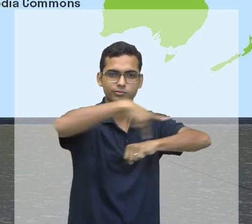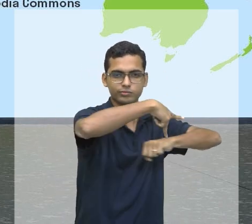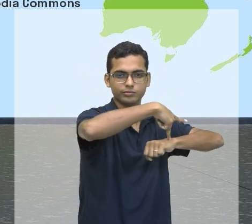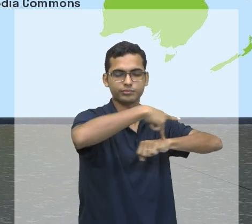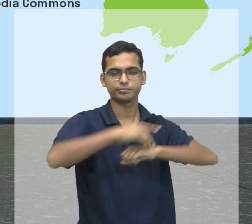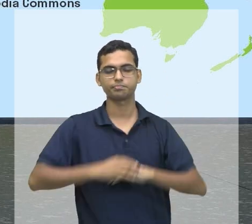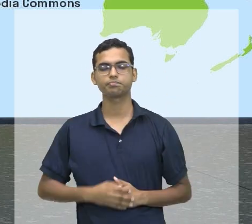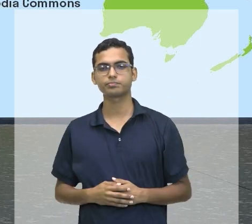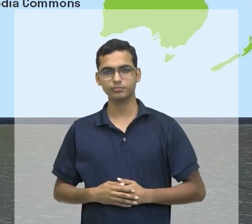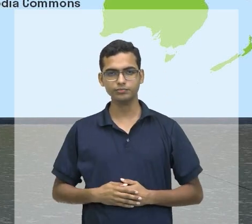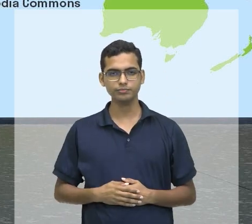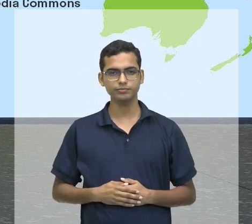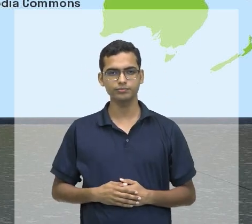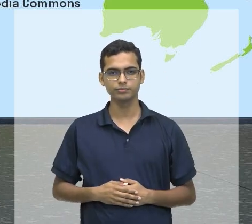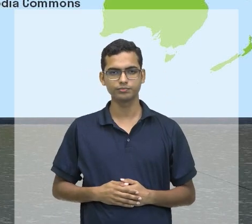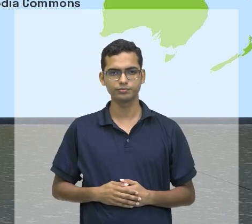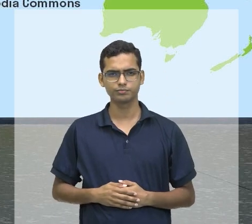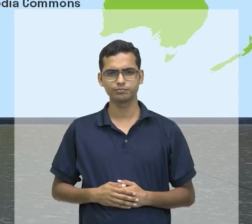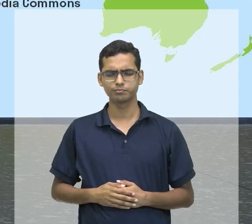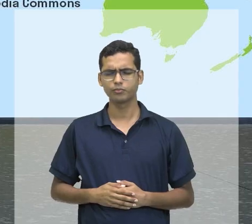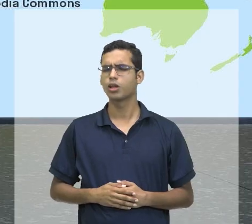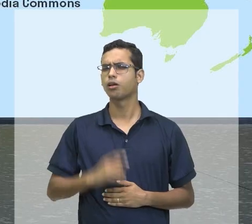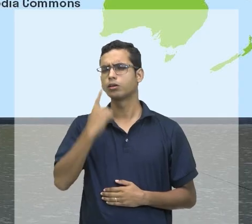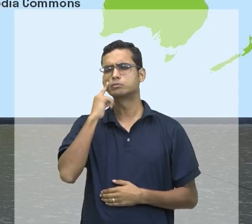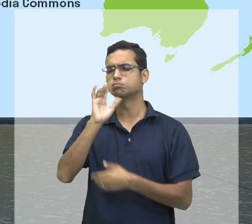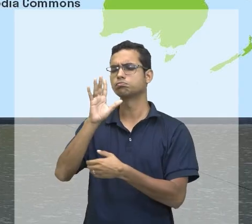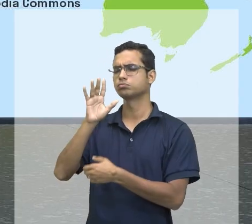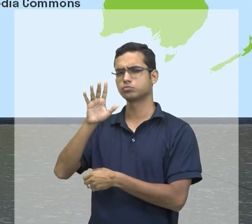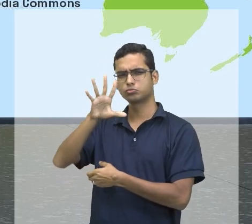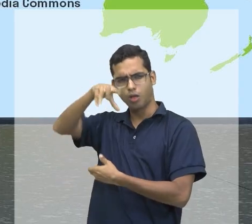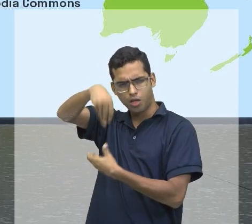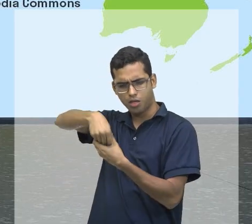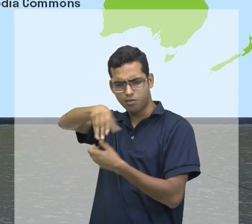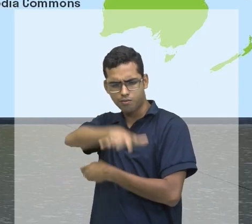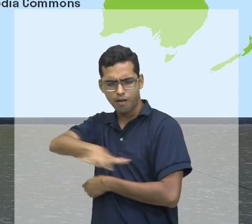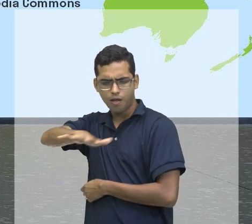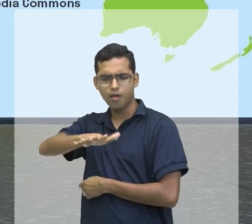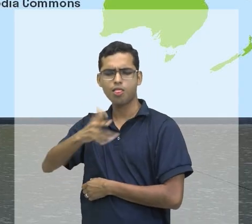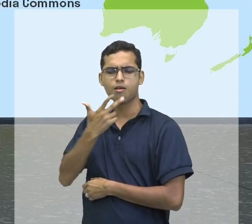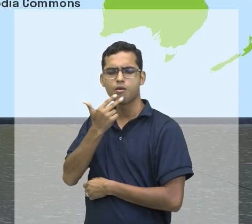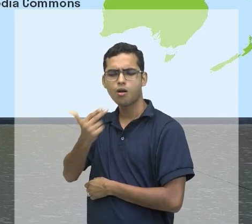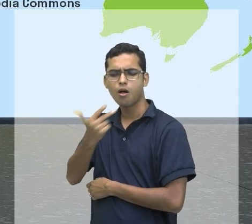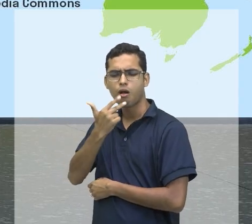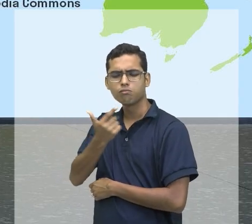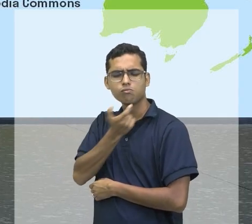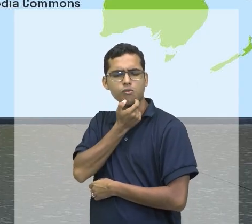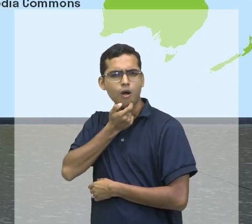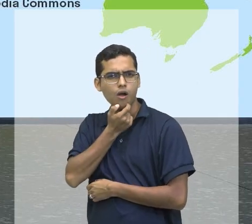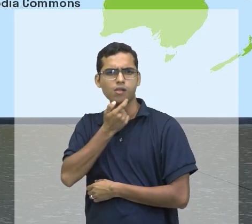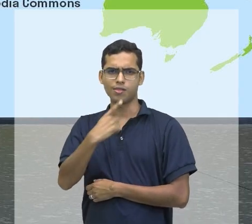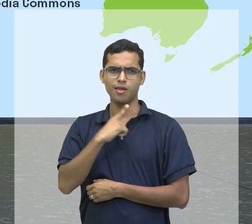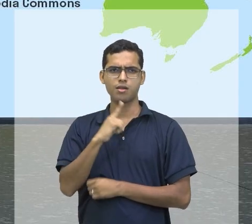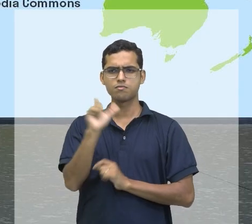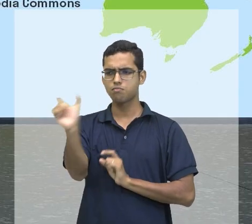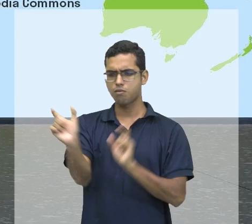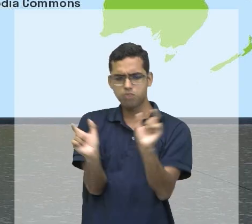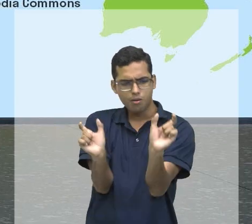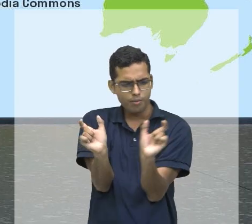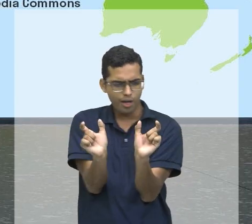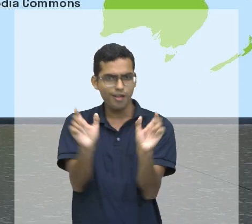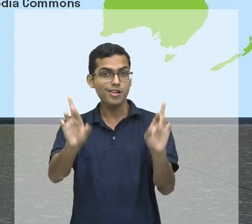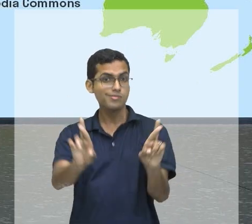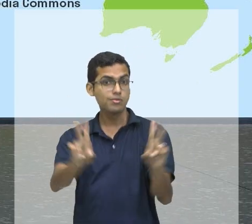algumas palavras diferenciadas, não é verdade? Essas palavras podem ser diferentes, né, em